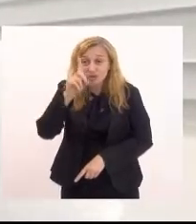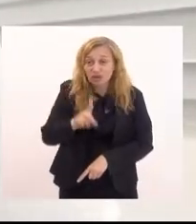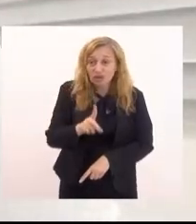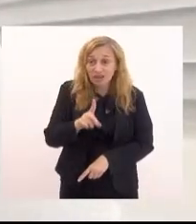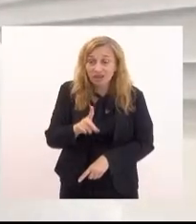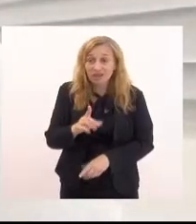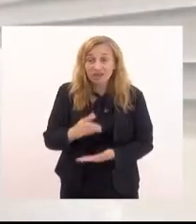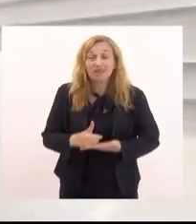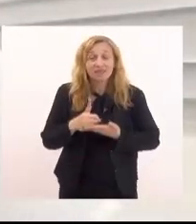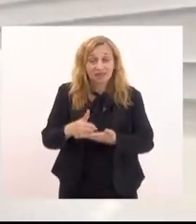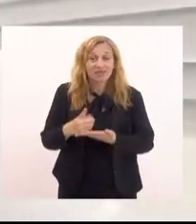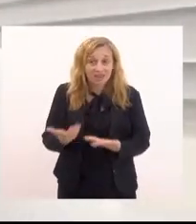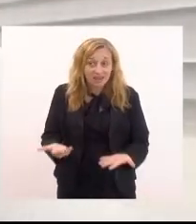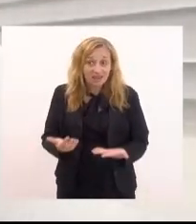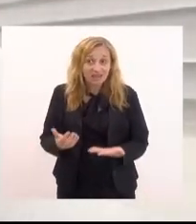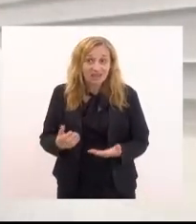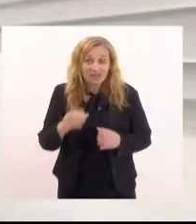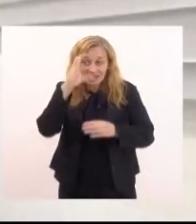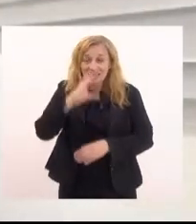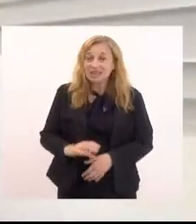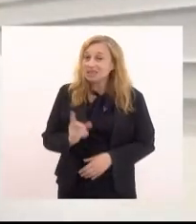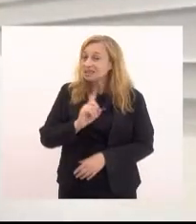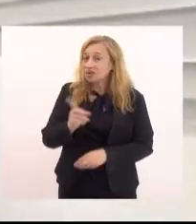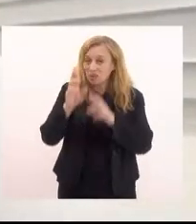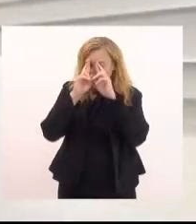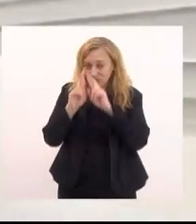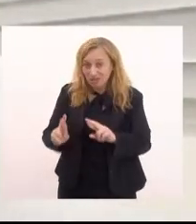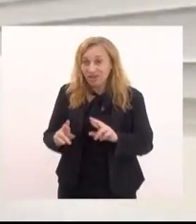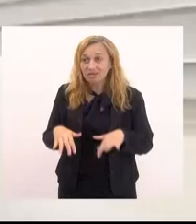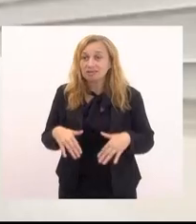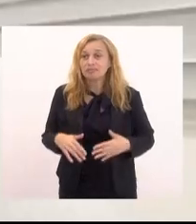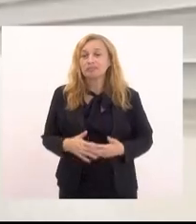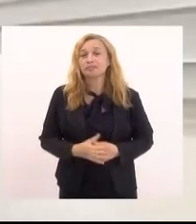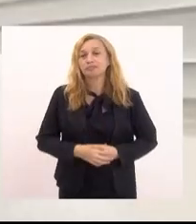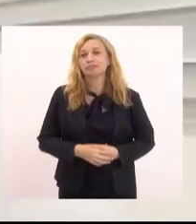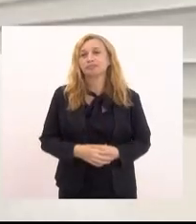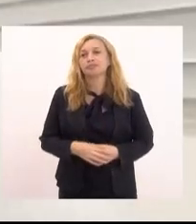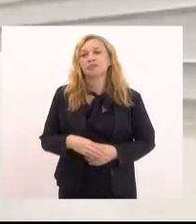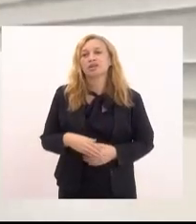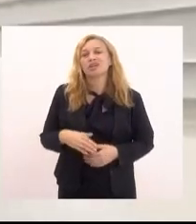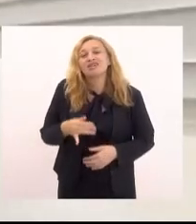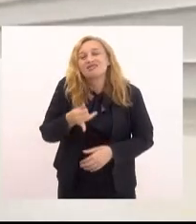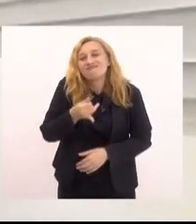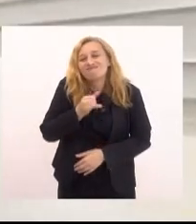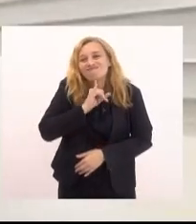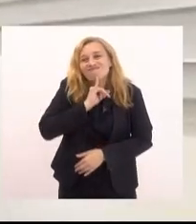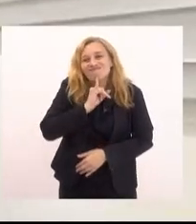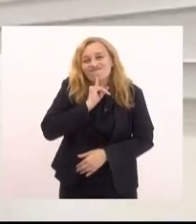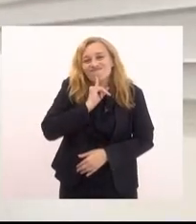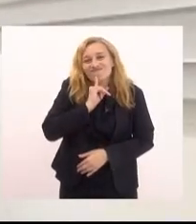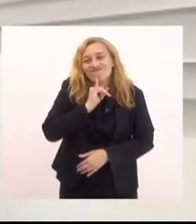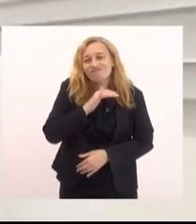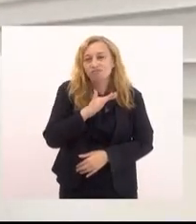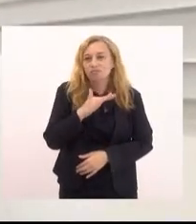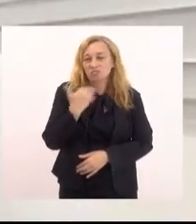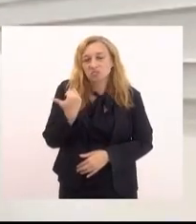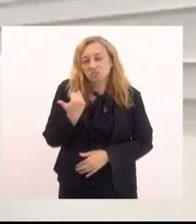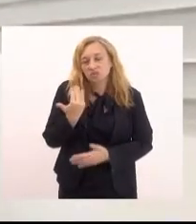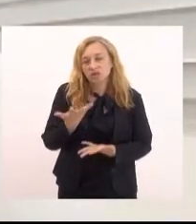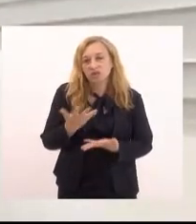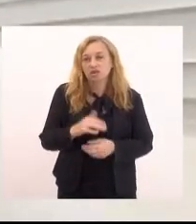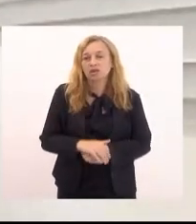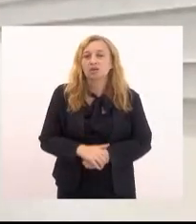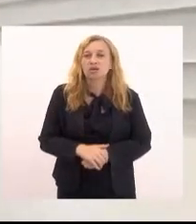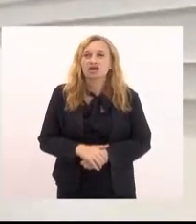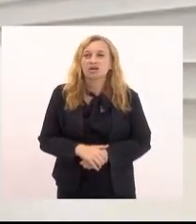de dignidade, de cidadania, não foi respeitado. E Moisés, infelizmente, só chegou numa situação tão degradante,